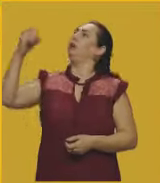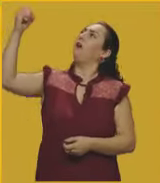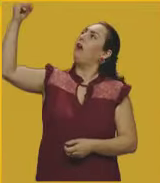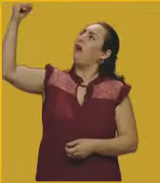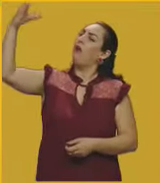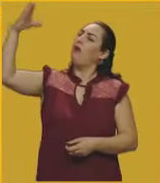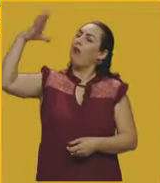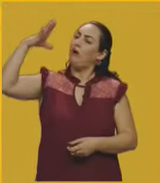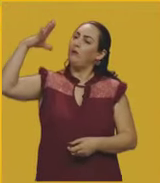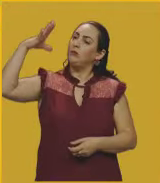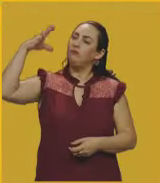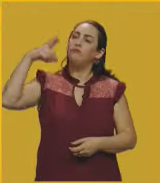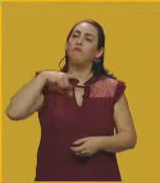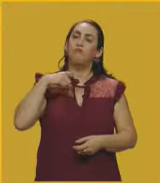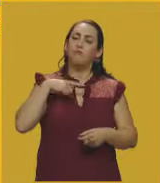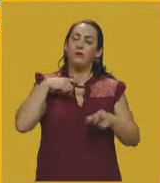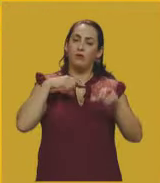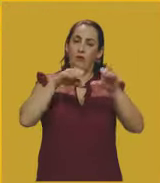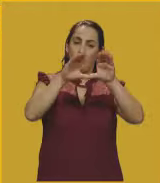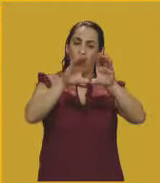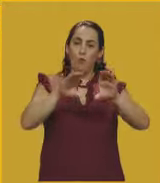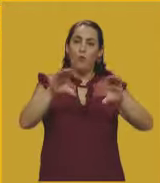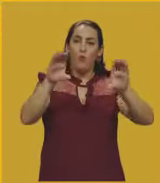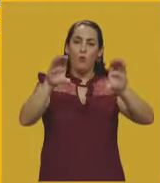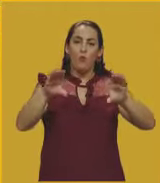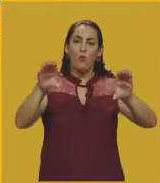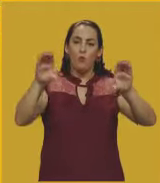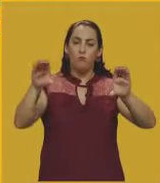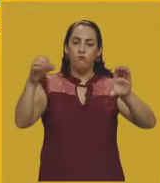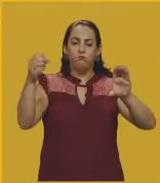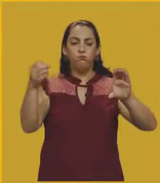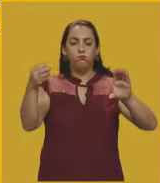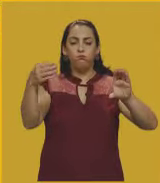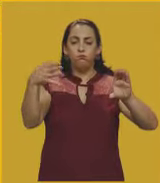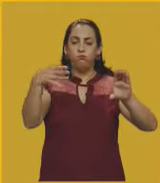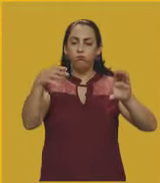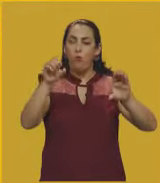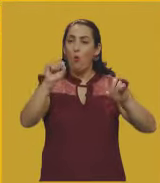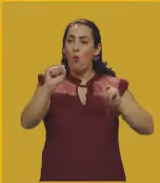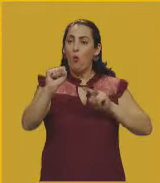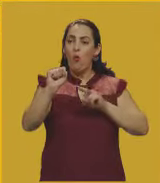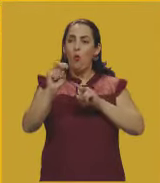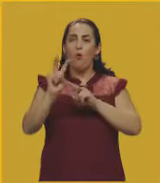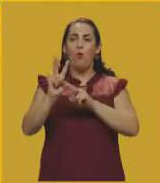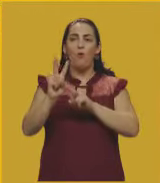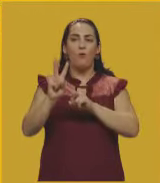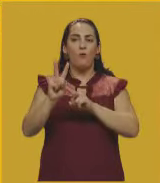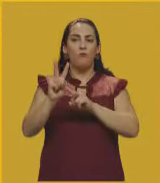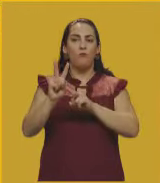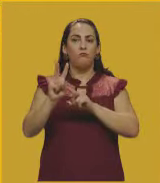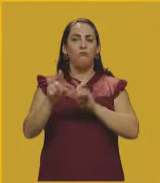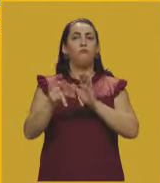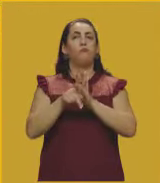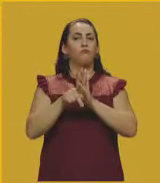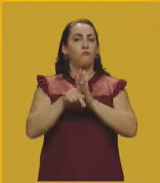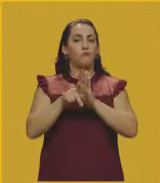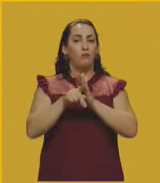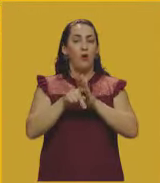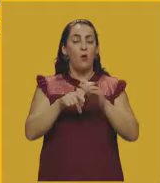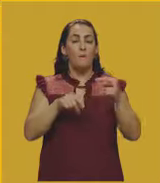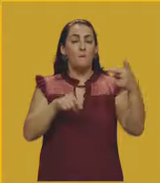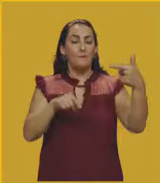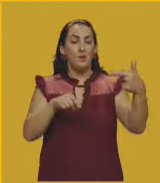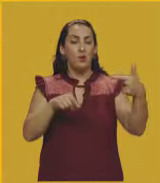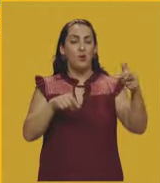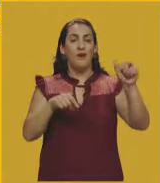está submetida a uma tensão de 8 volts e a corrente que atravessa a lâmpada é de 2 amperes.